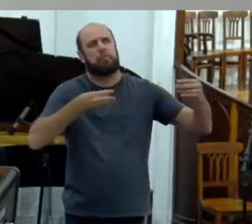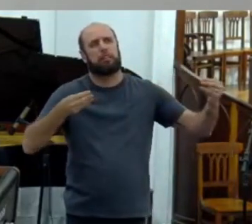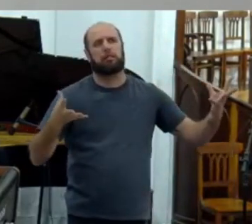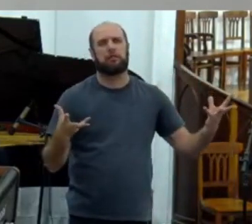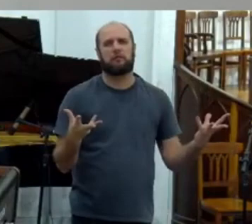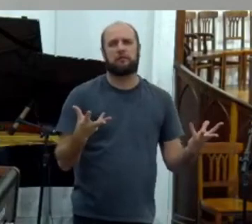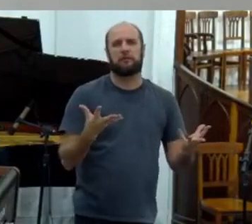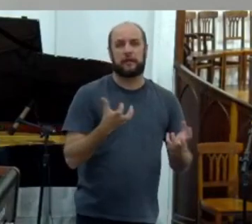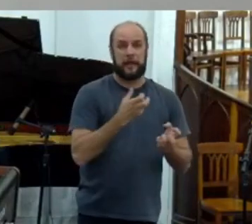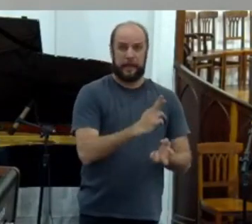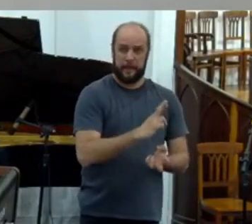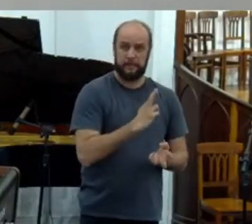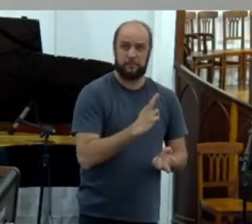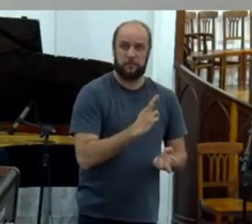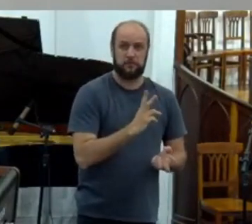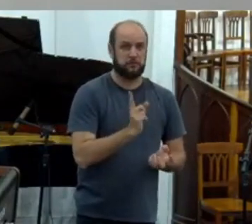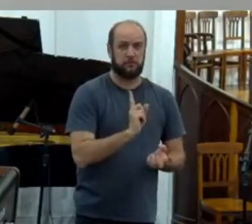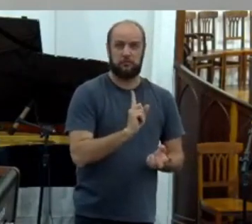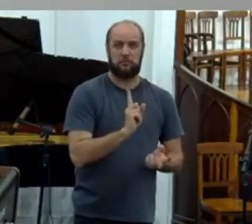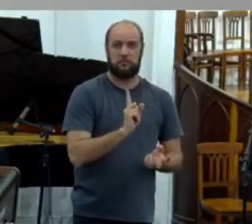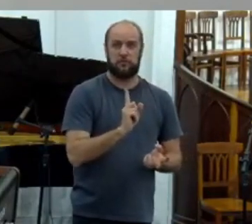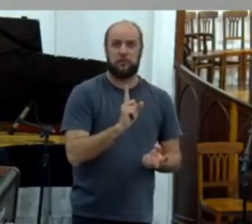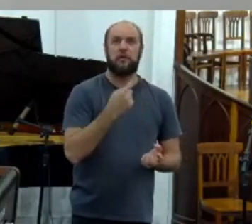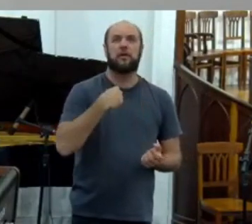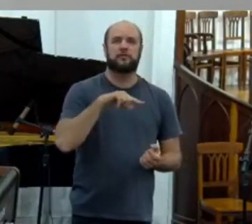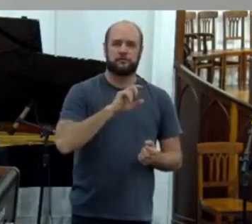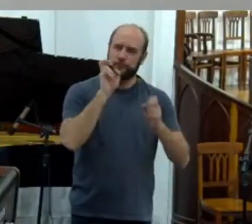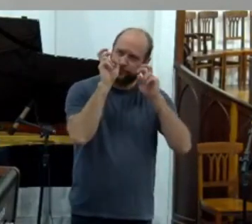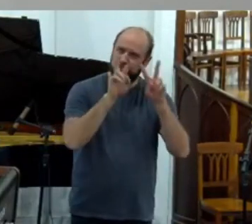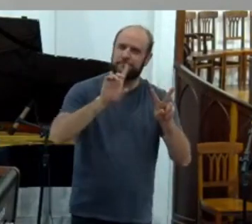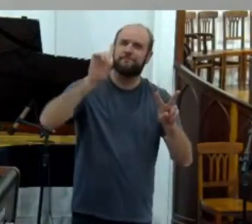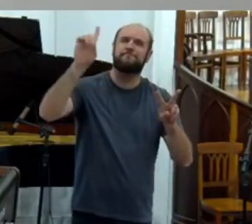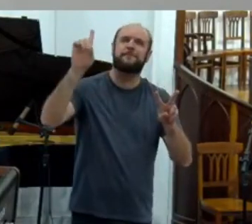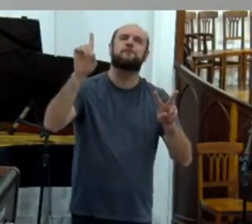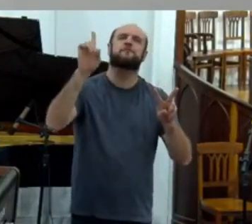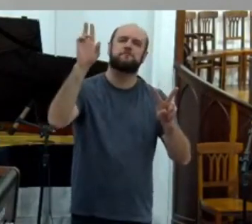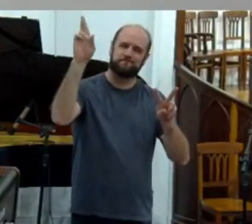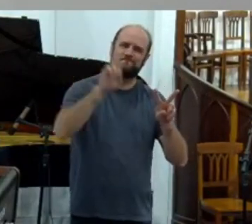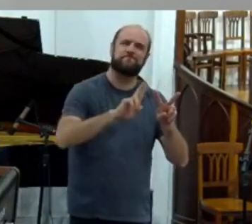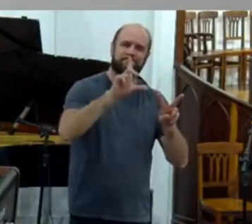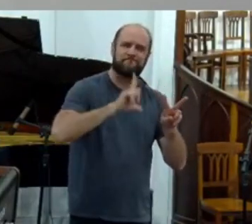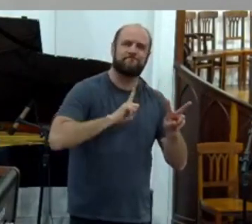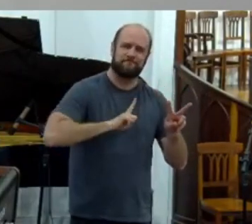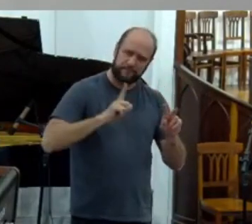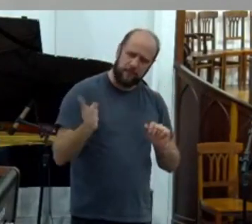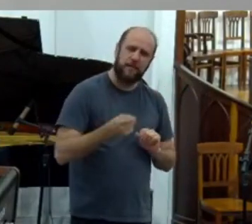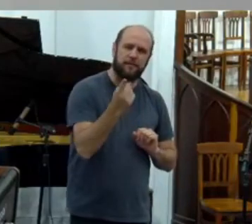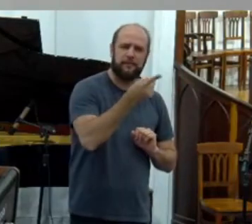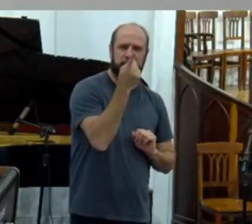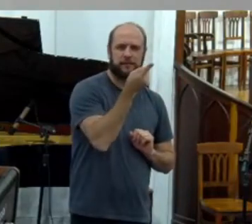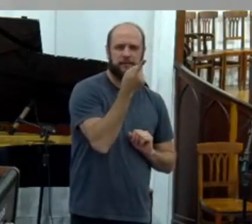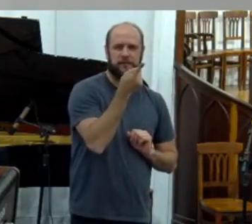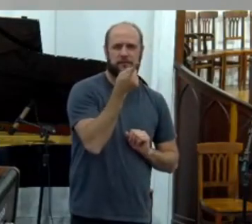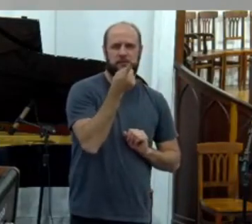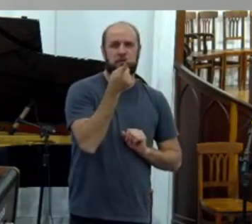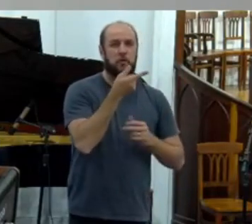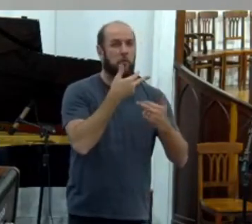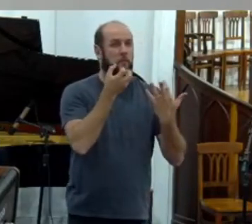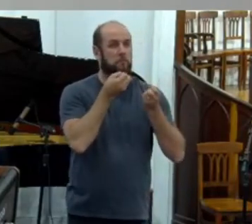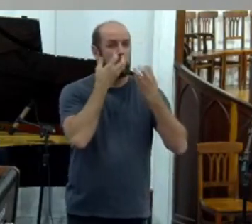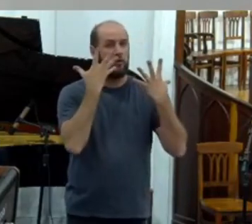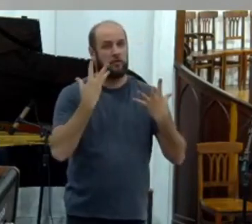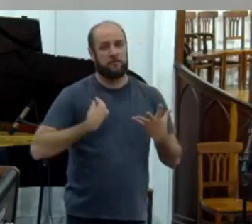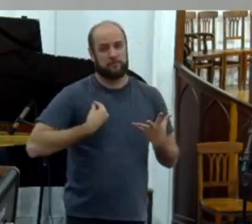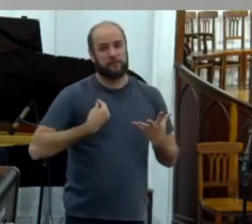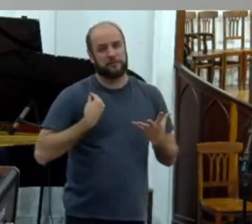o resultado, para que então enxerguemos que os atos de Deus são eternos e os benefícios para a nossa vida